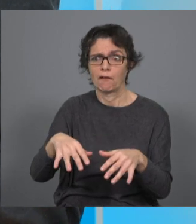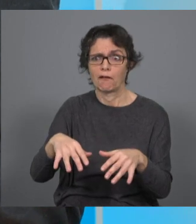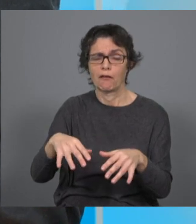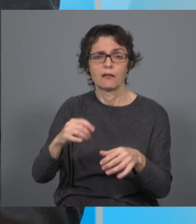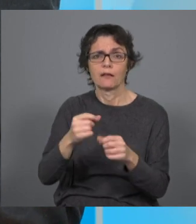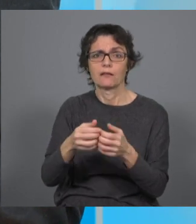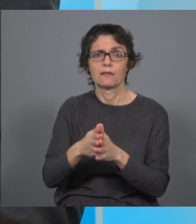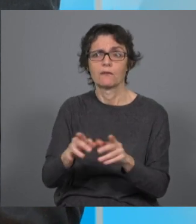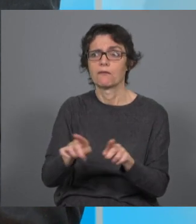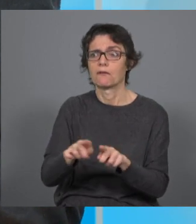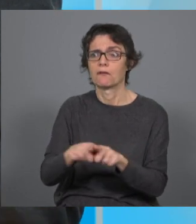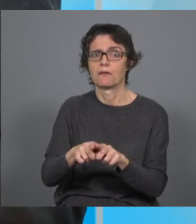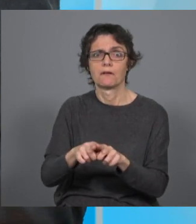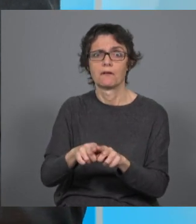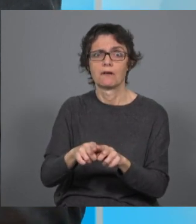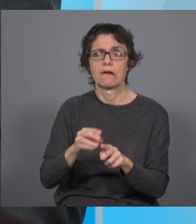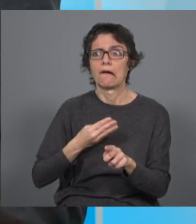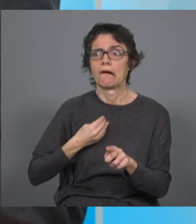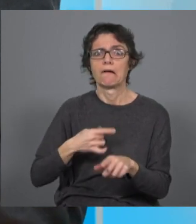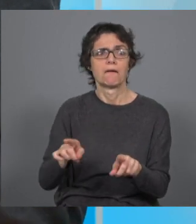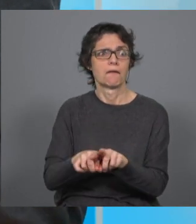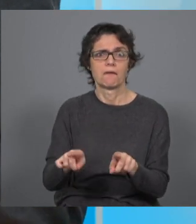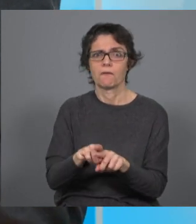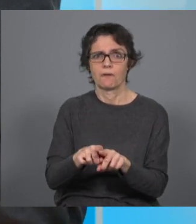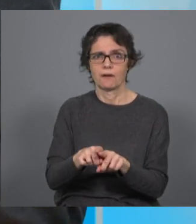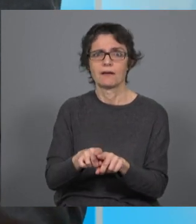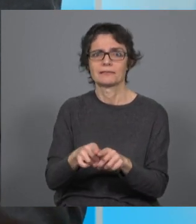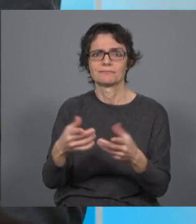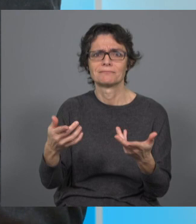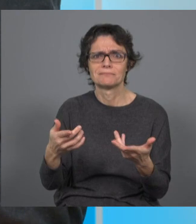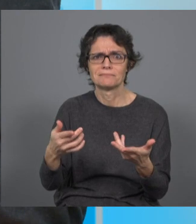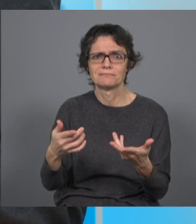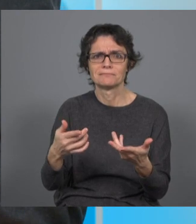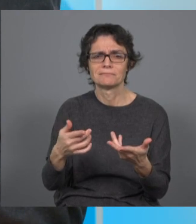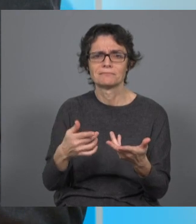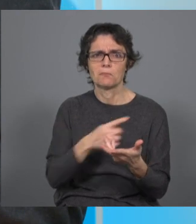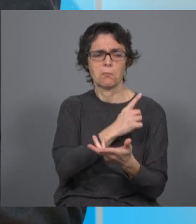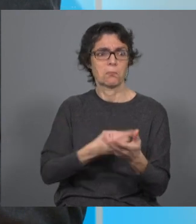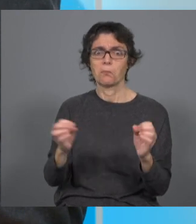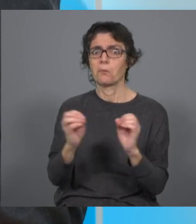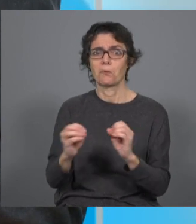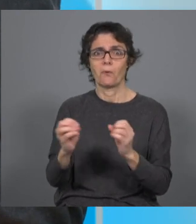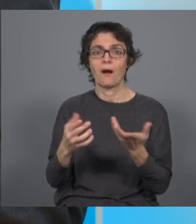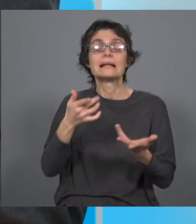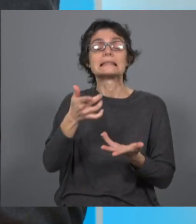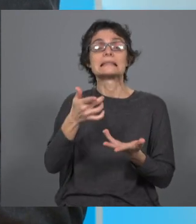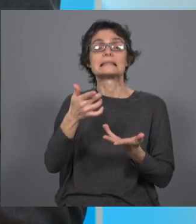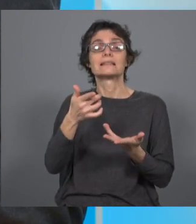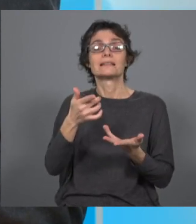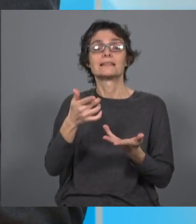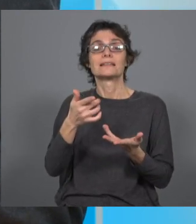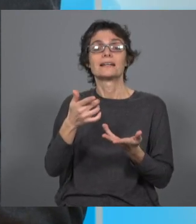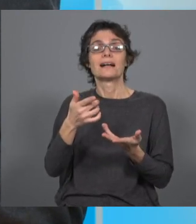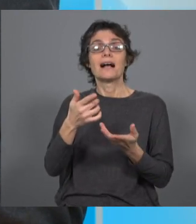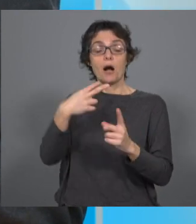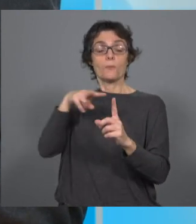como, da perspectiva da fé, aquilo que o Senhor nos diz, a verdade liberta,